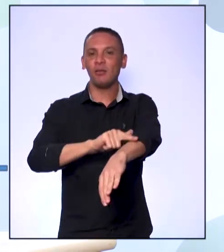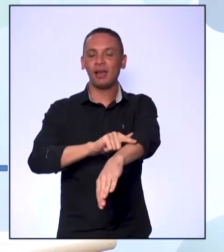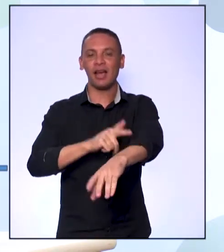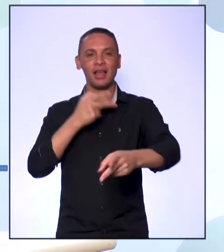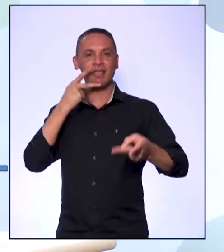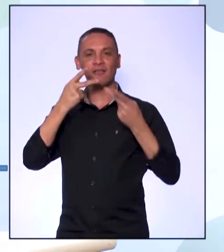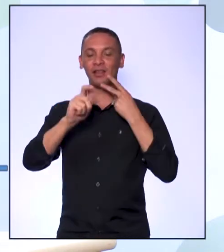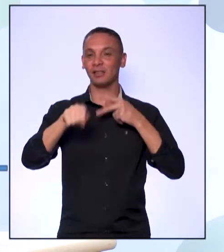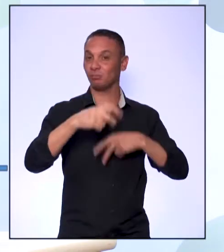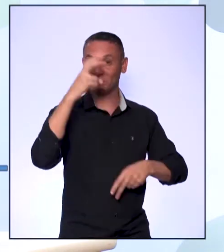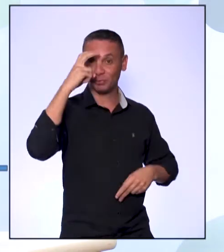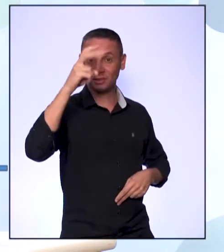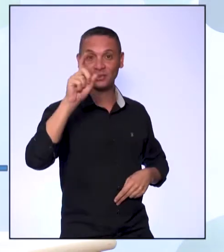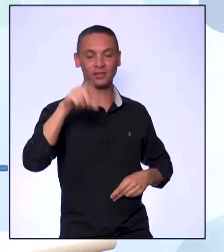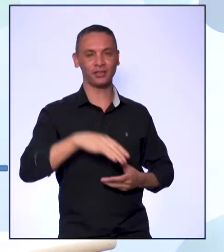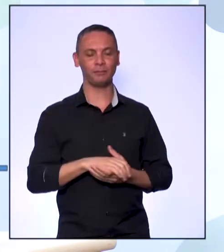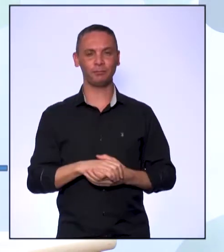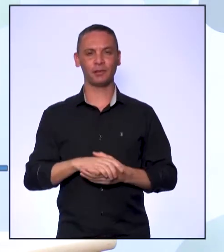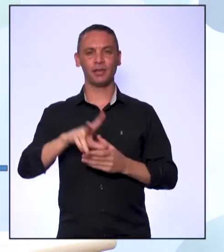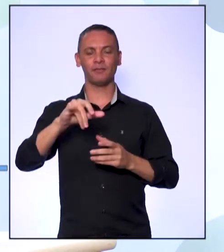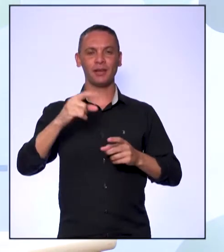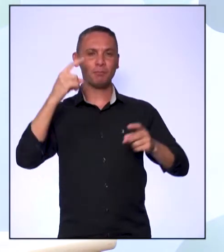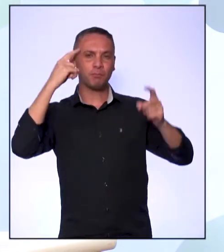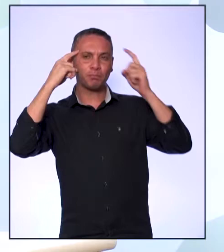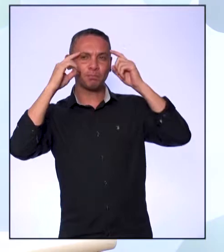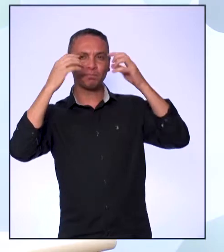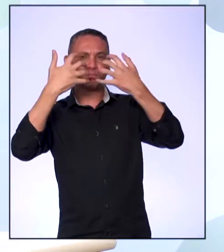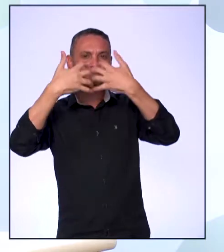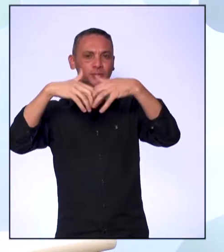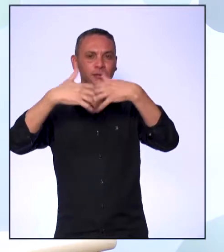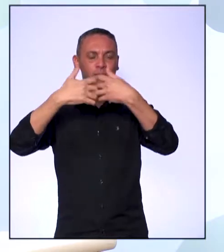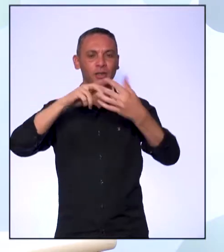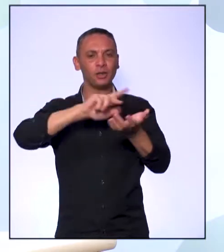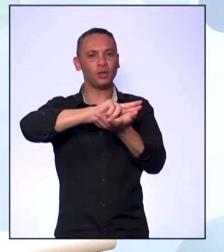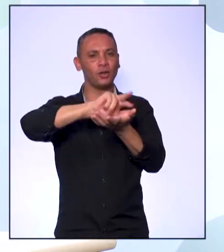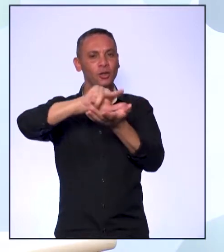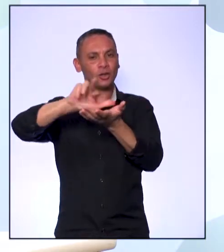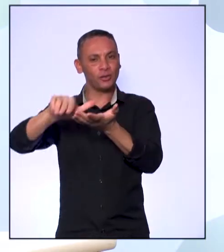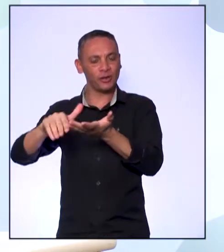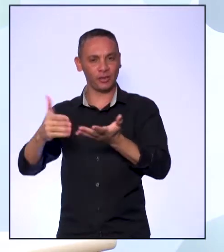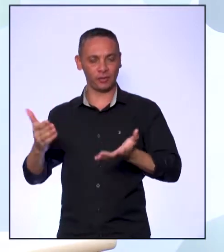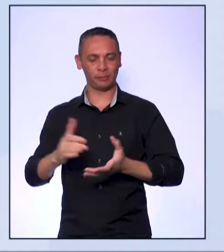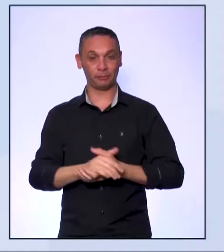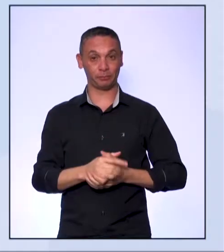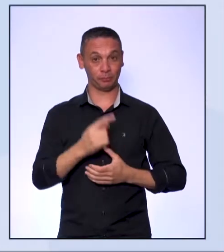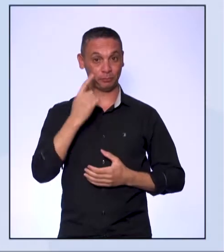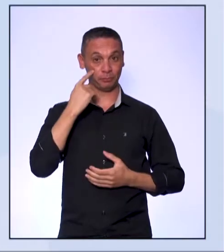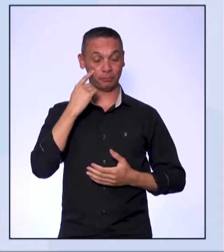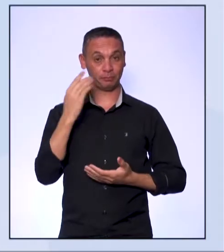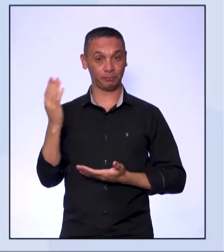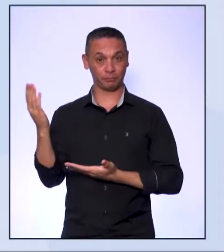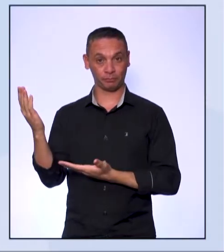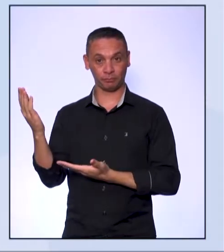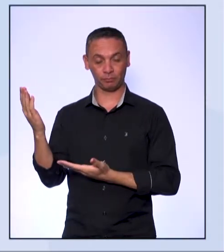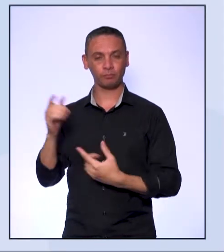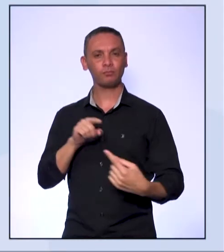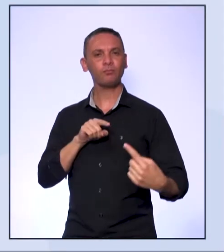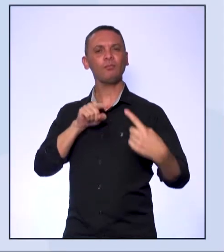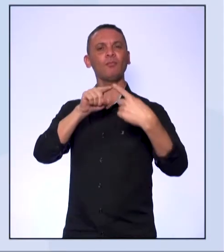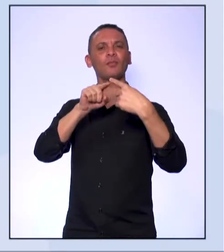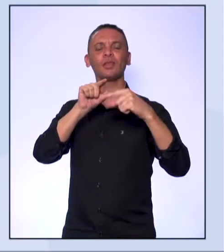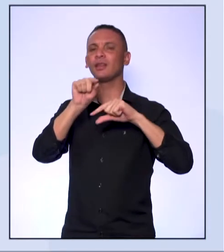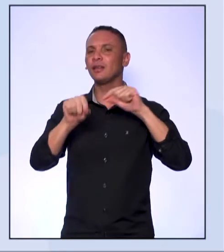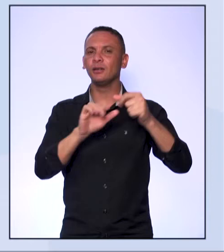inteligente. A gente vai pensar algumas coisas nesse caminho. Então vamos às habilidades que nós vamos tratar nessa aula. O objetivo dessa aula